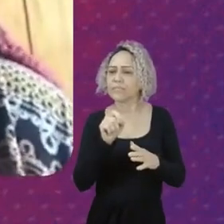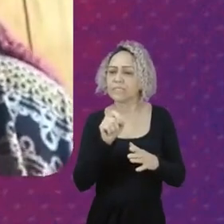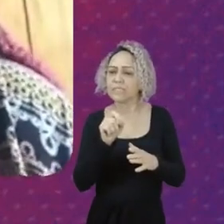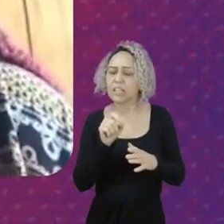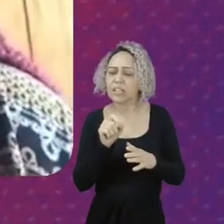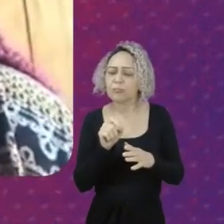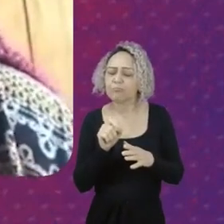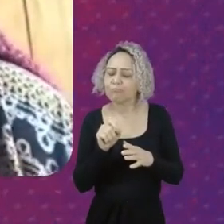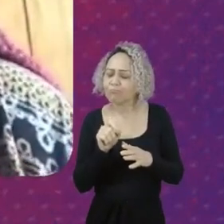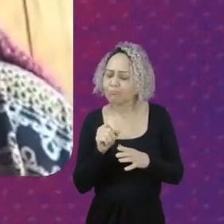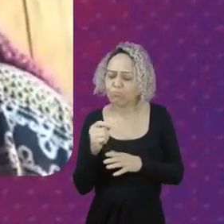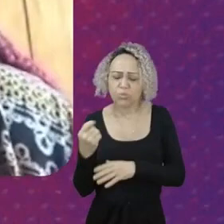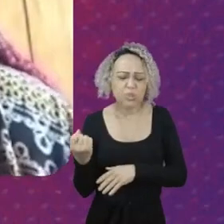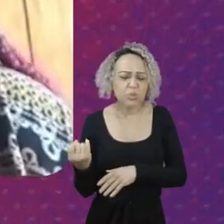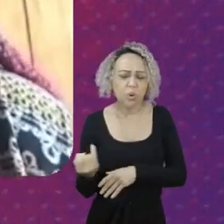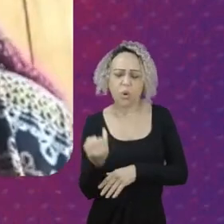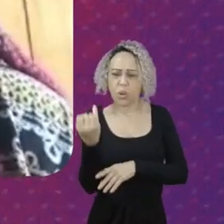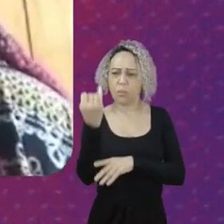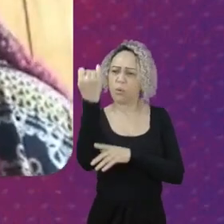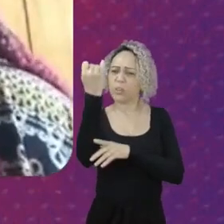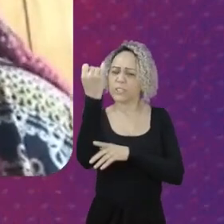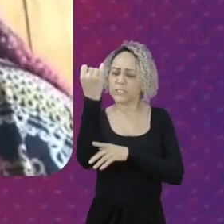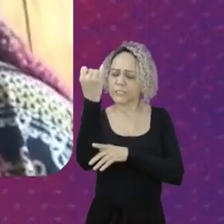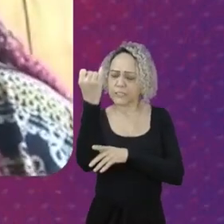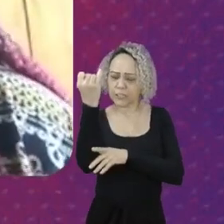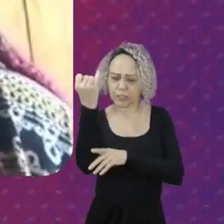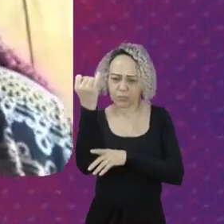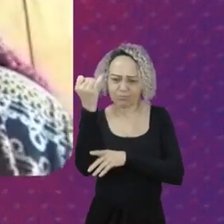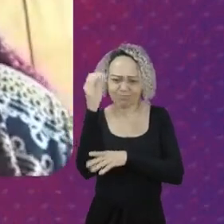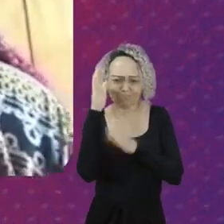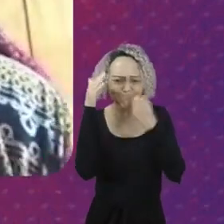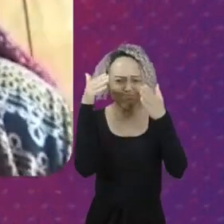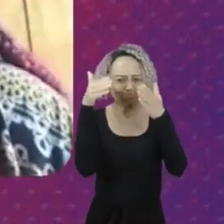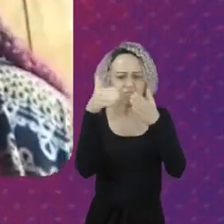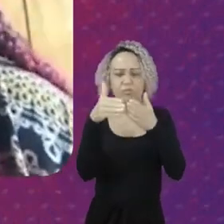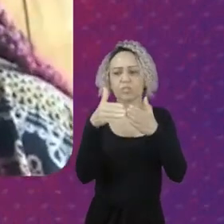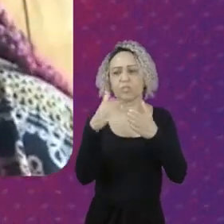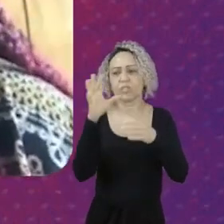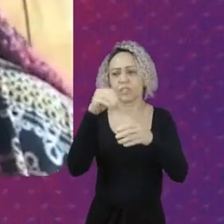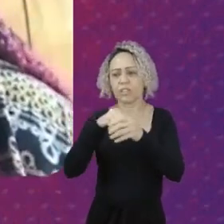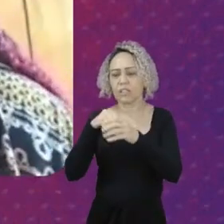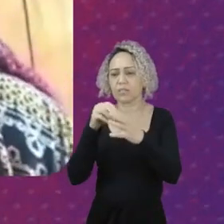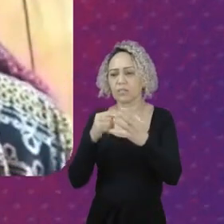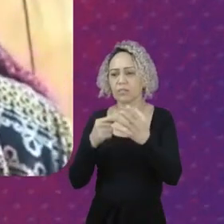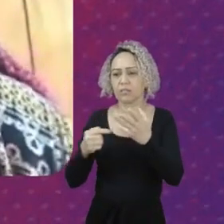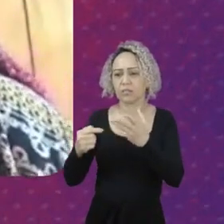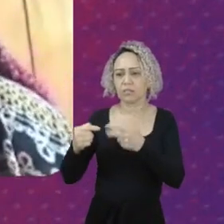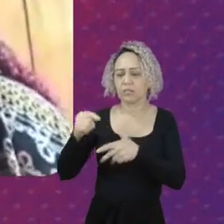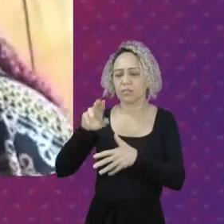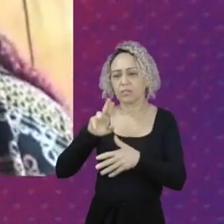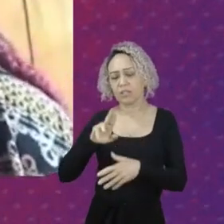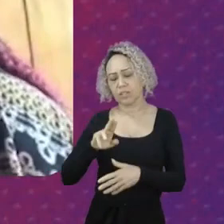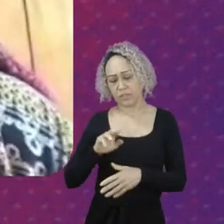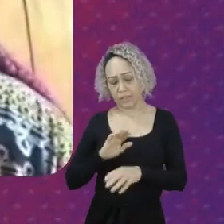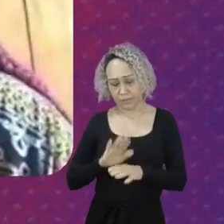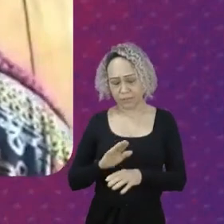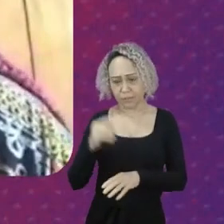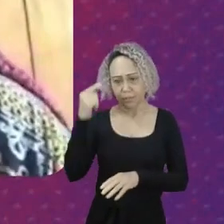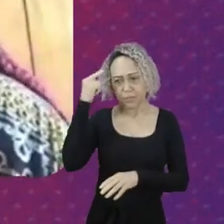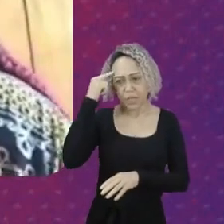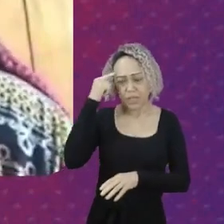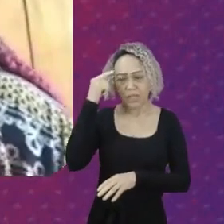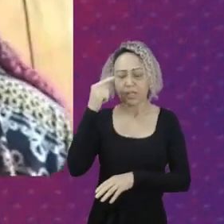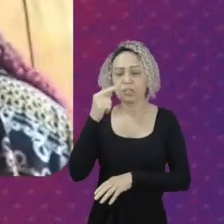muito singular e muito importante na organização das cidades. Falando a partir do Rio de Janeiro, pensando num Brasil que